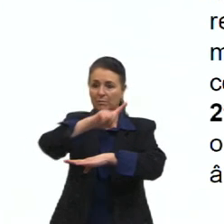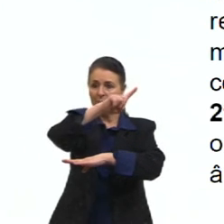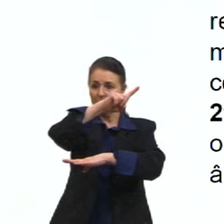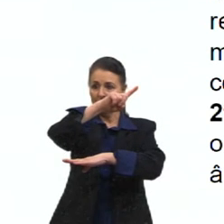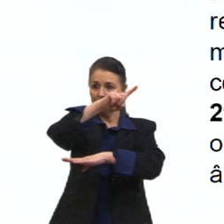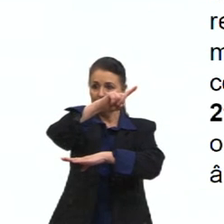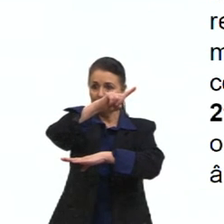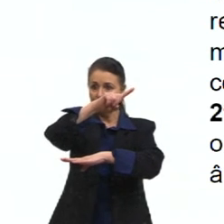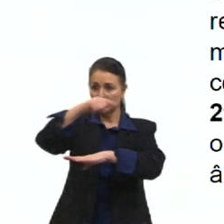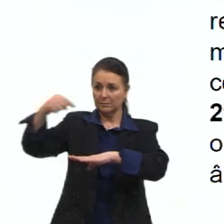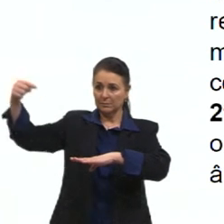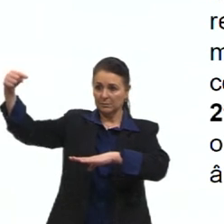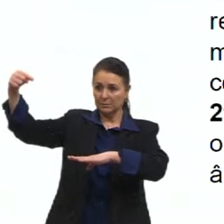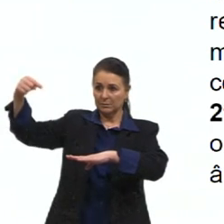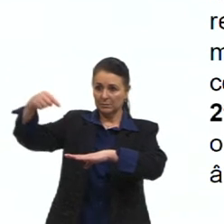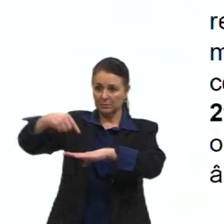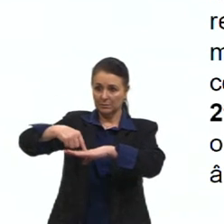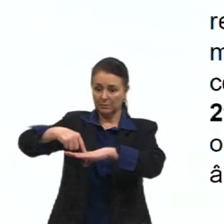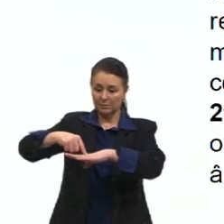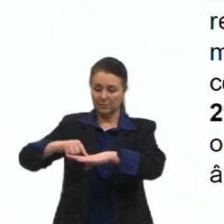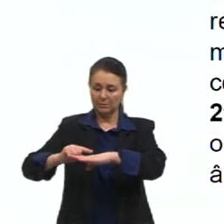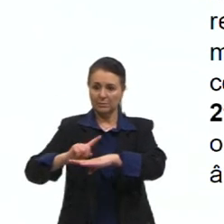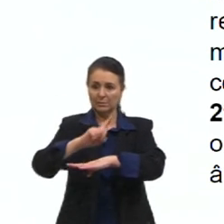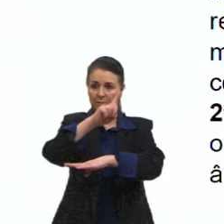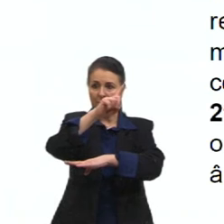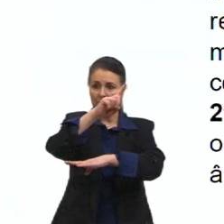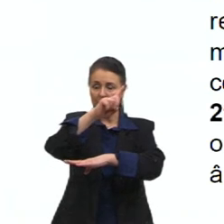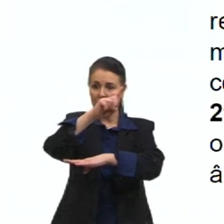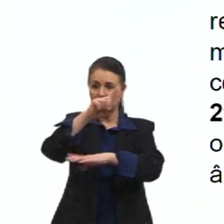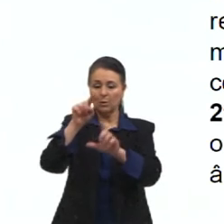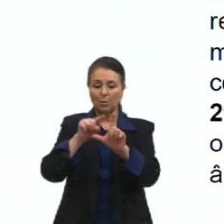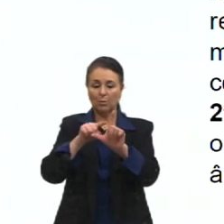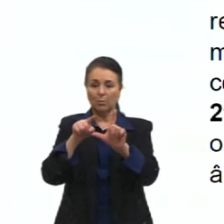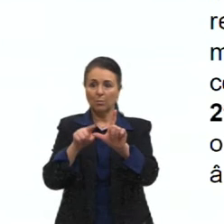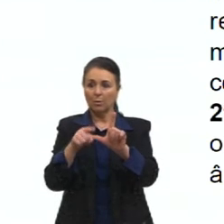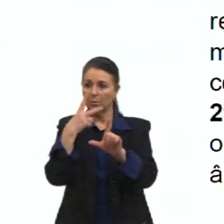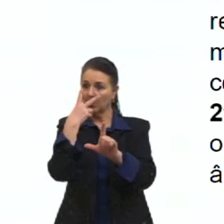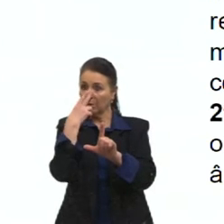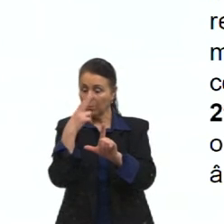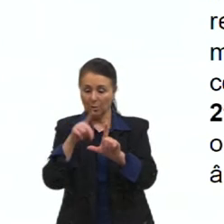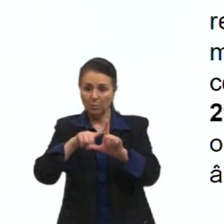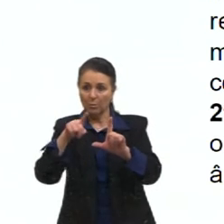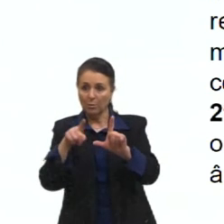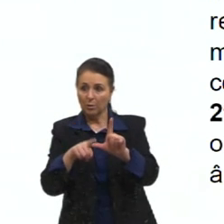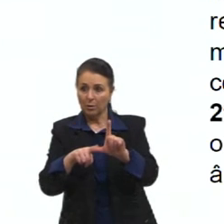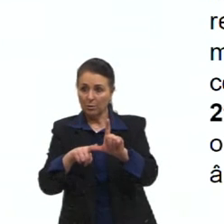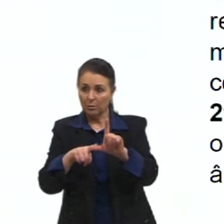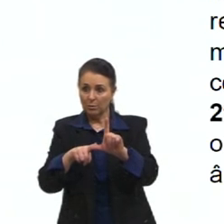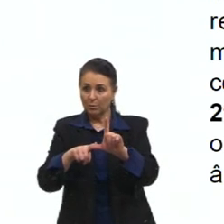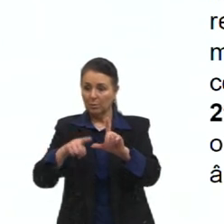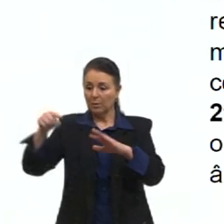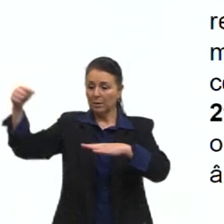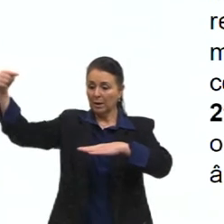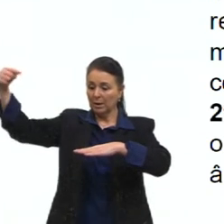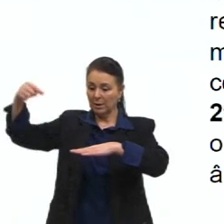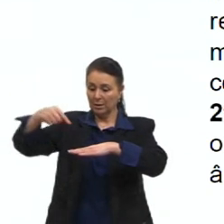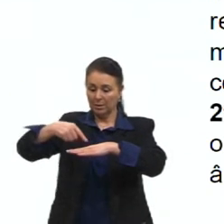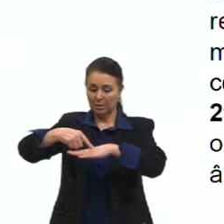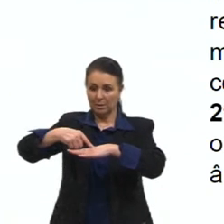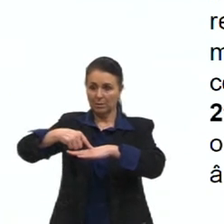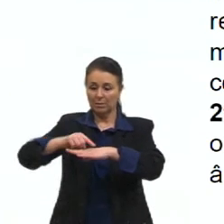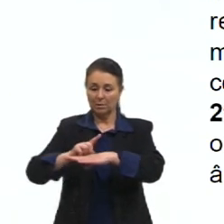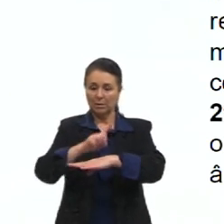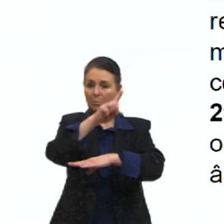na segunda lei da reflexão, a gente vai ter que o ângulo da onda incidente é igual ao ângulo da onda refletida,